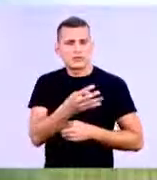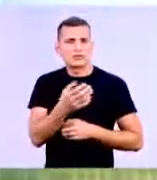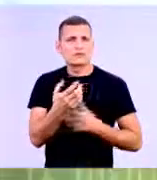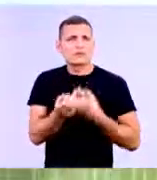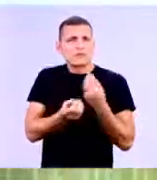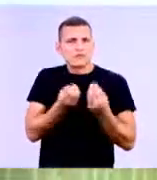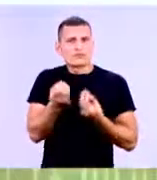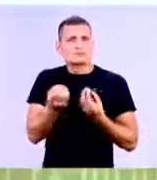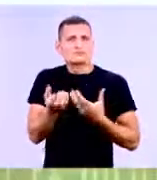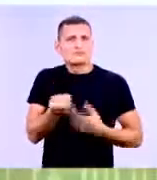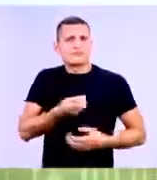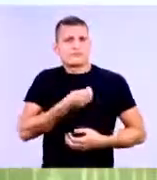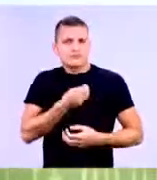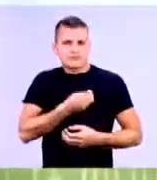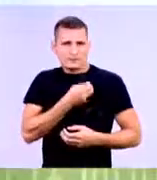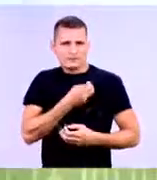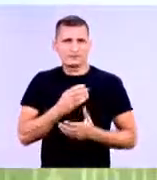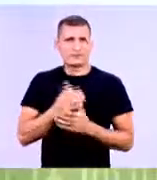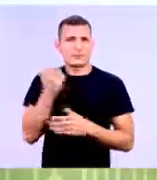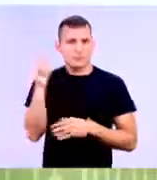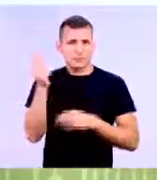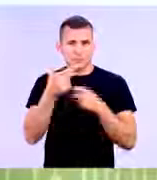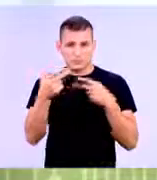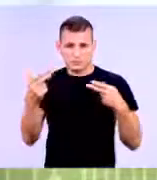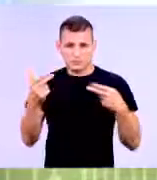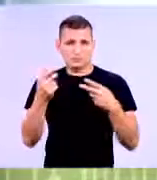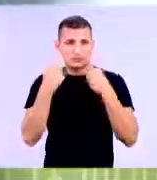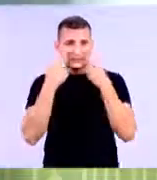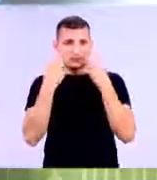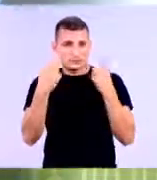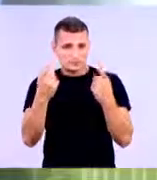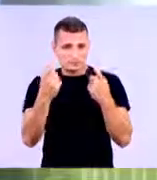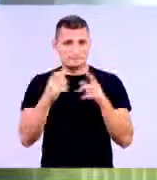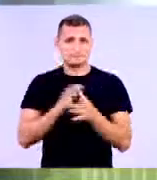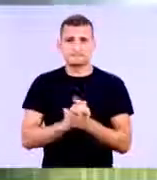de viver. Outra coisa interessante, né? Essas novas